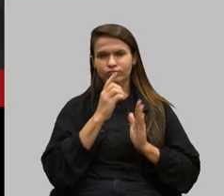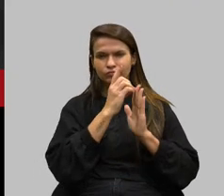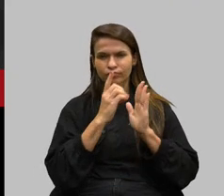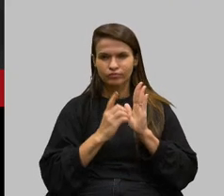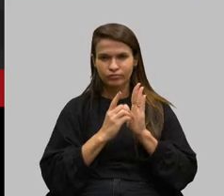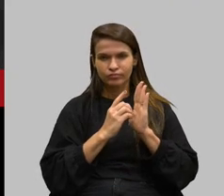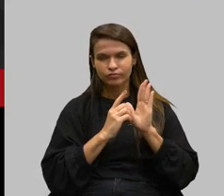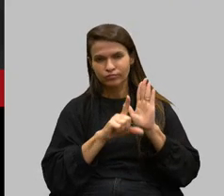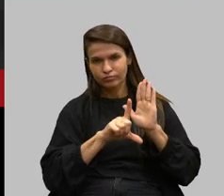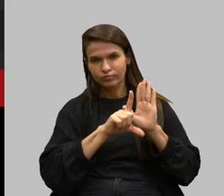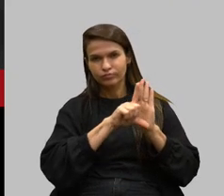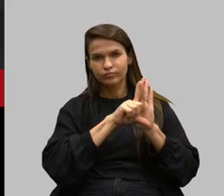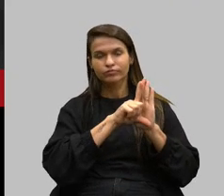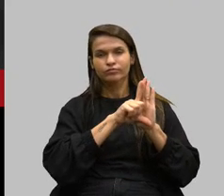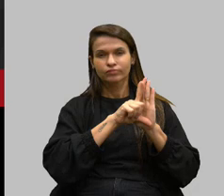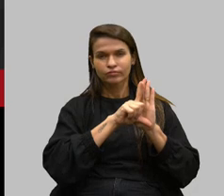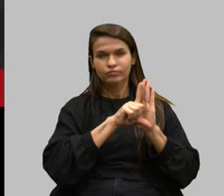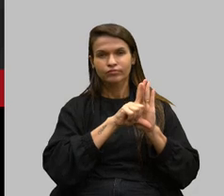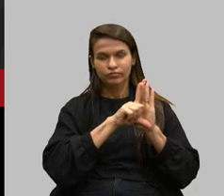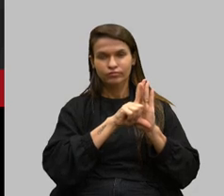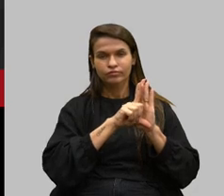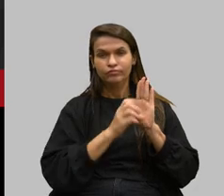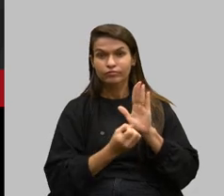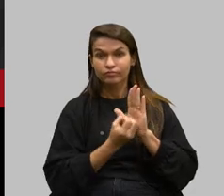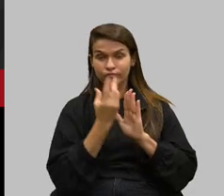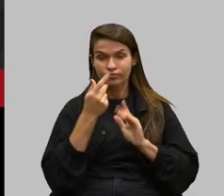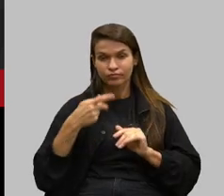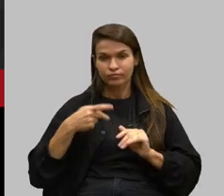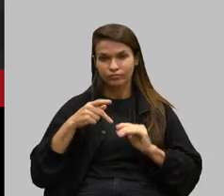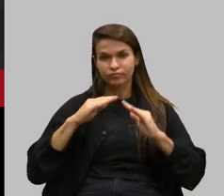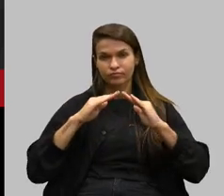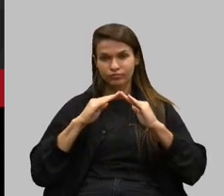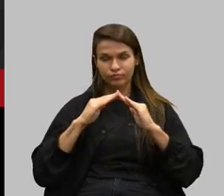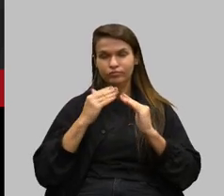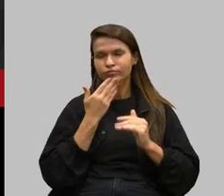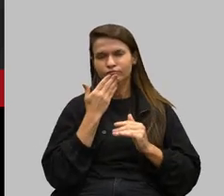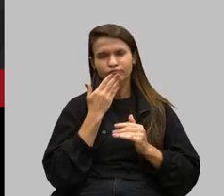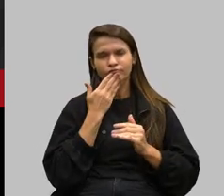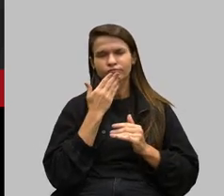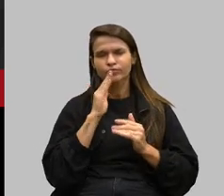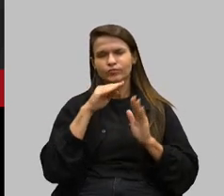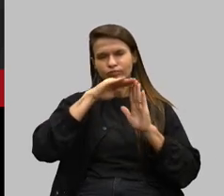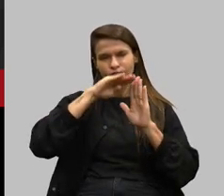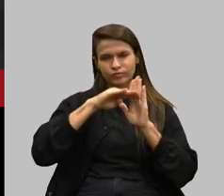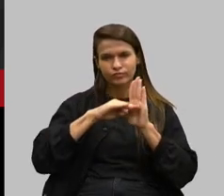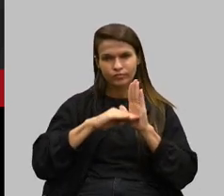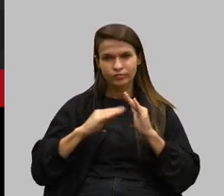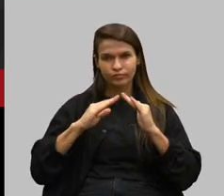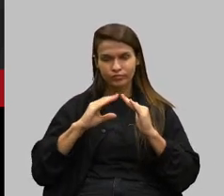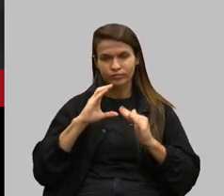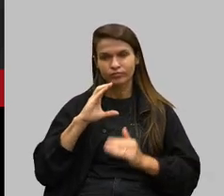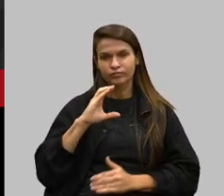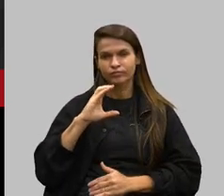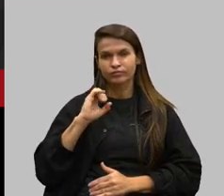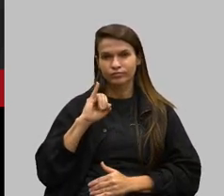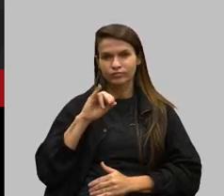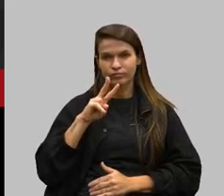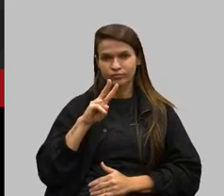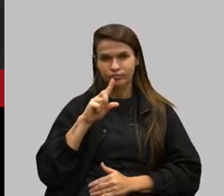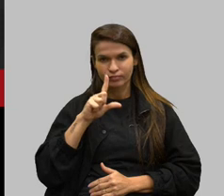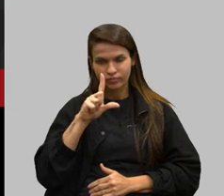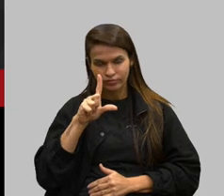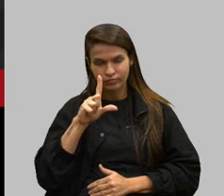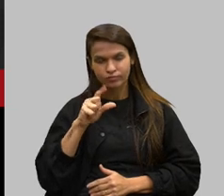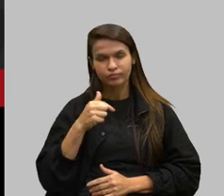lei né da da da Lei instituída por essa casa quais são as atribuições da casa civil e aqui eu eu vou